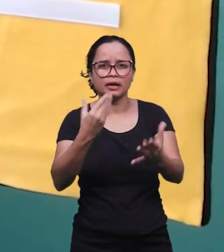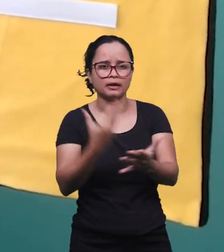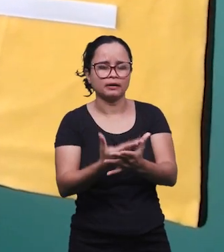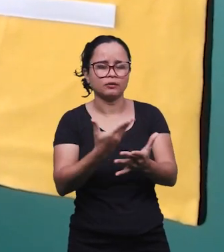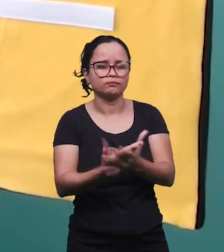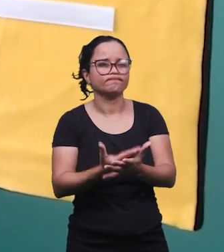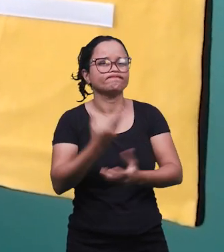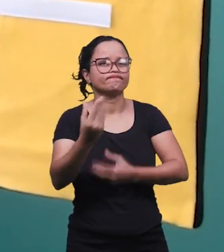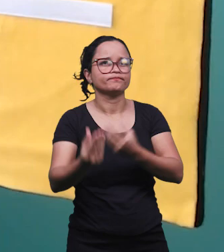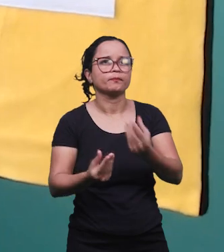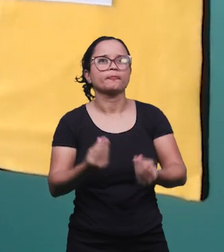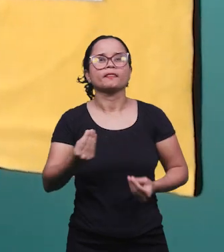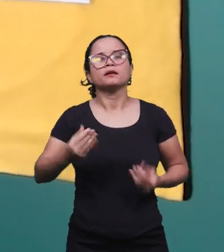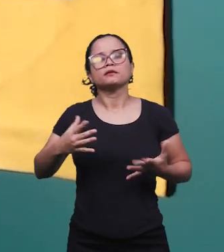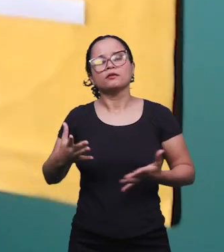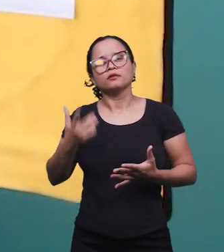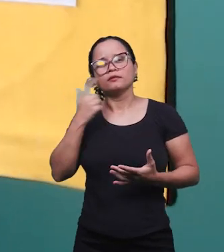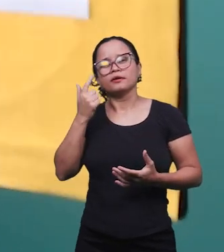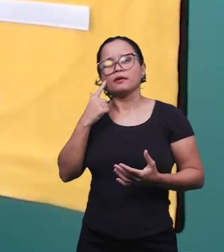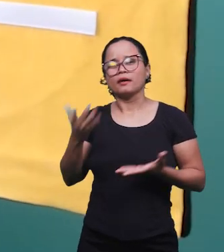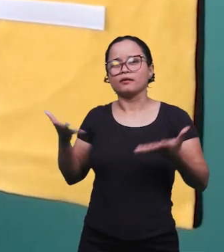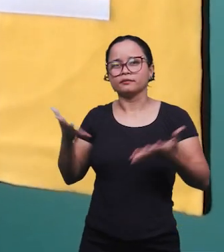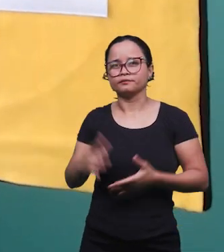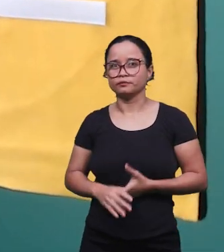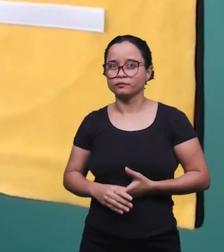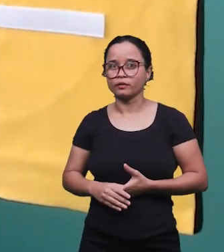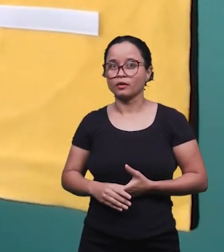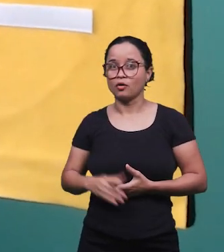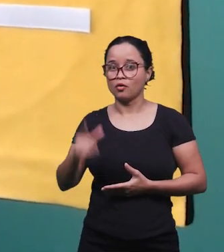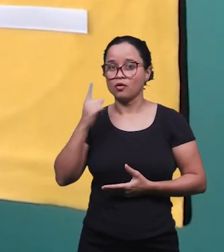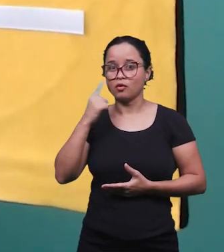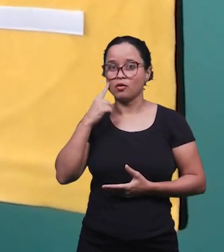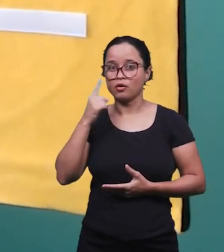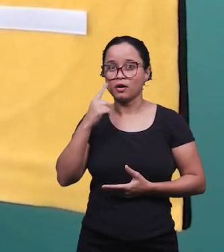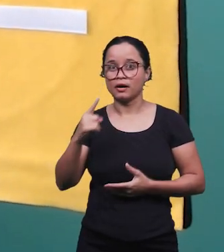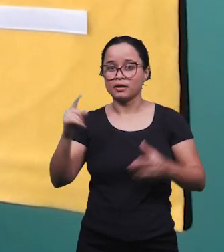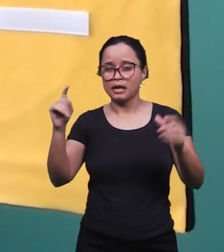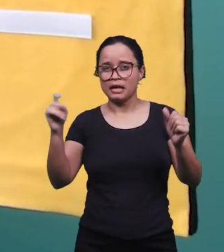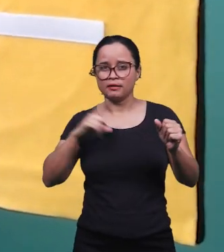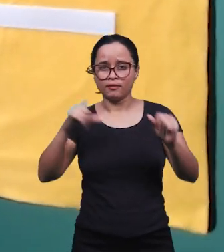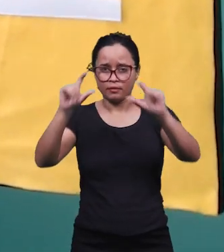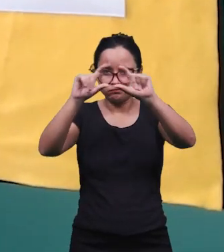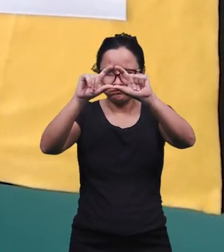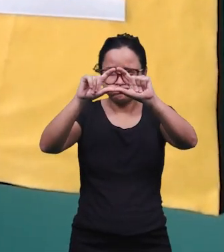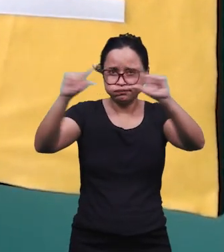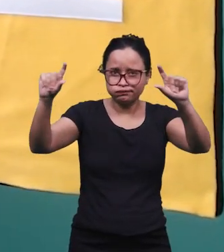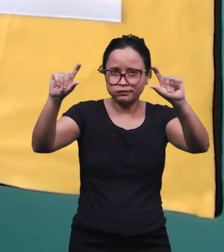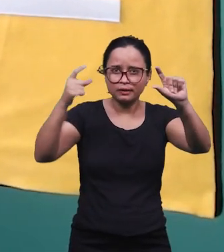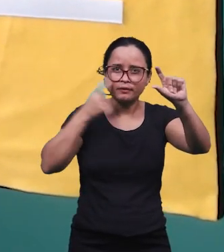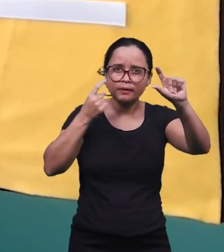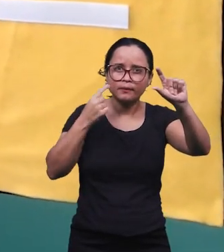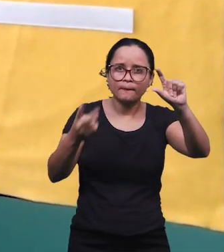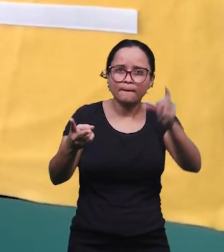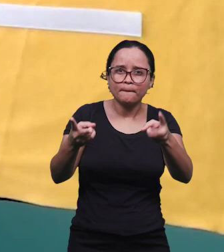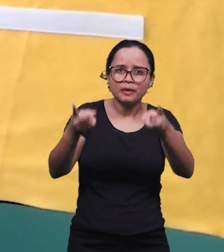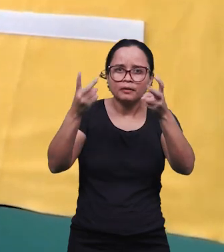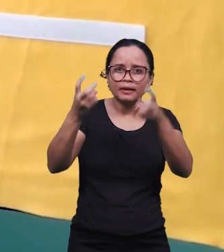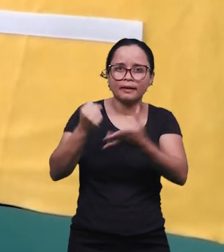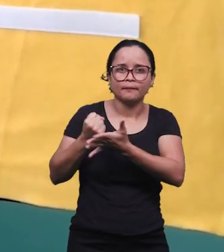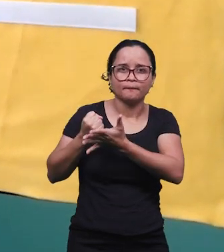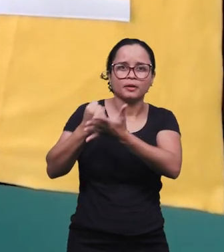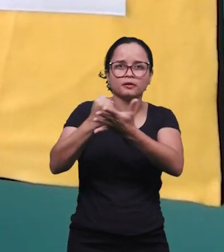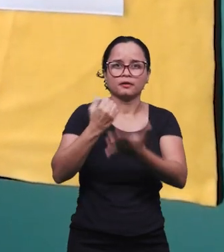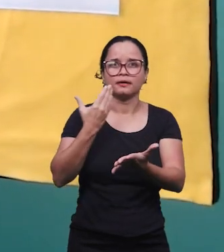da aula como um todo. Então, o que tem aqui? Aqui em cima tem um suporte para